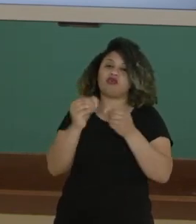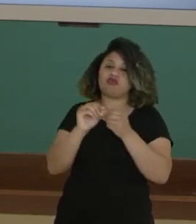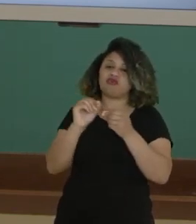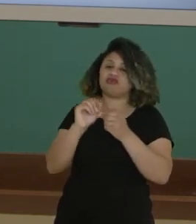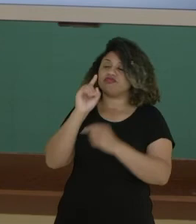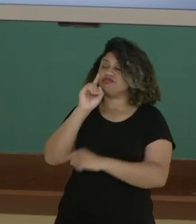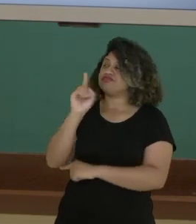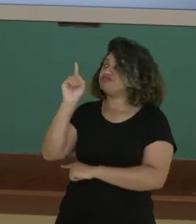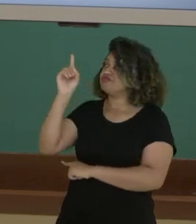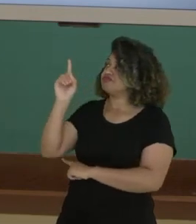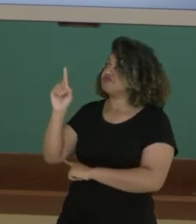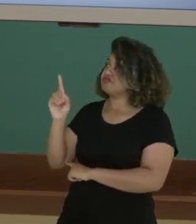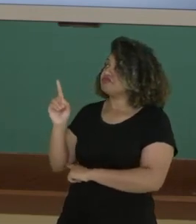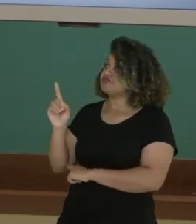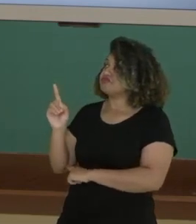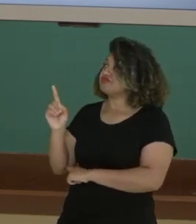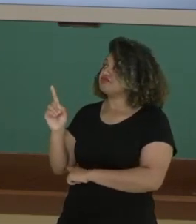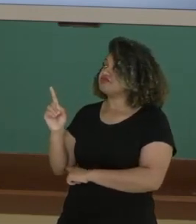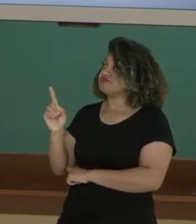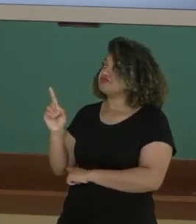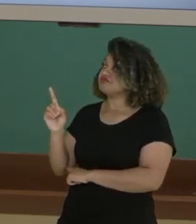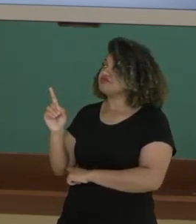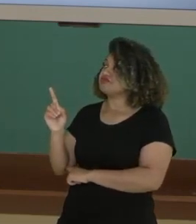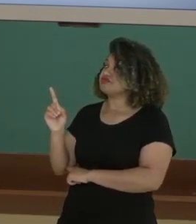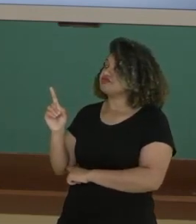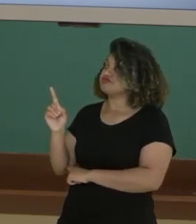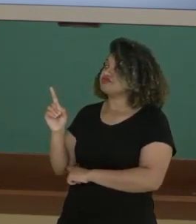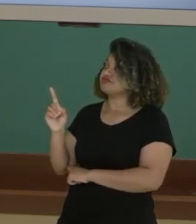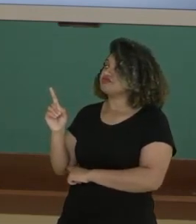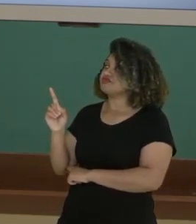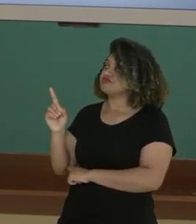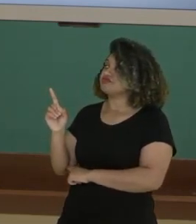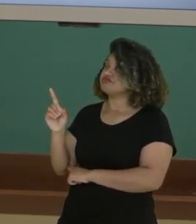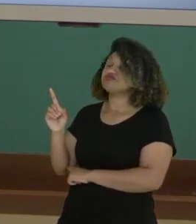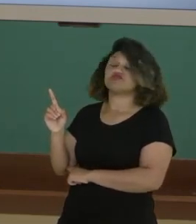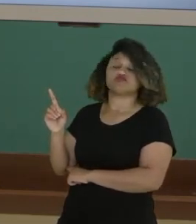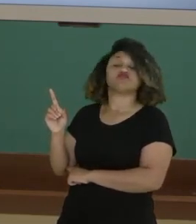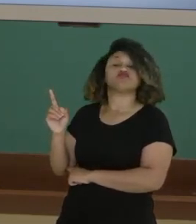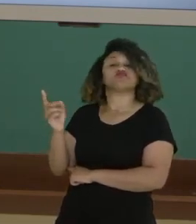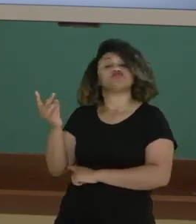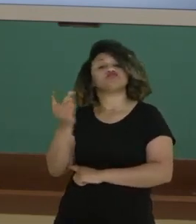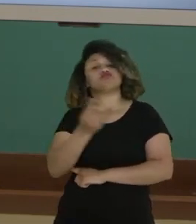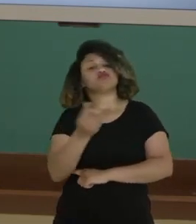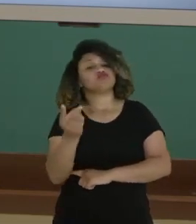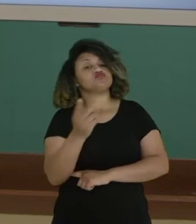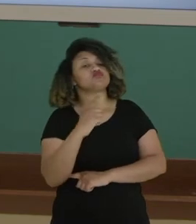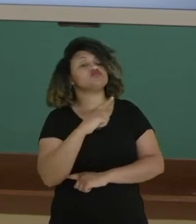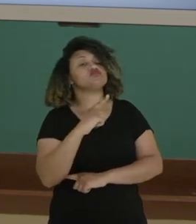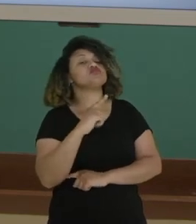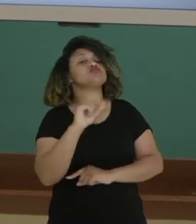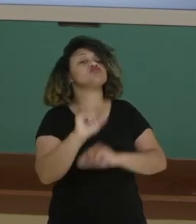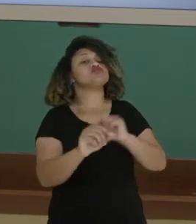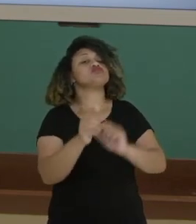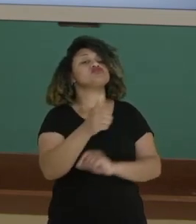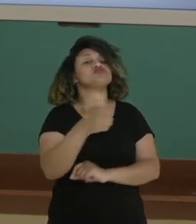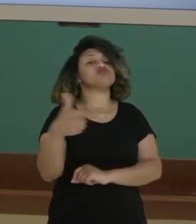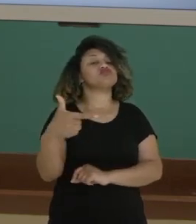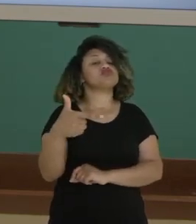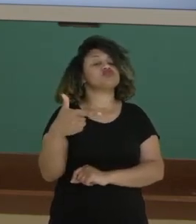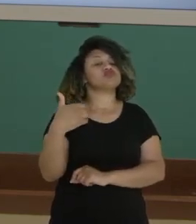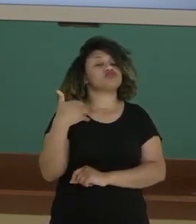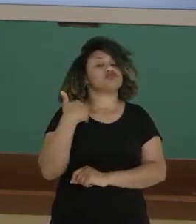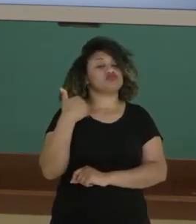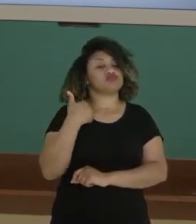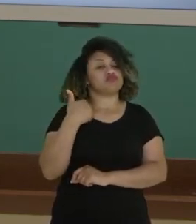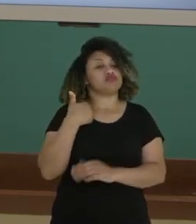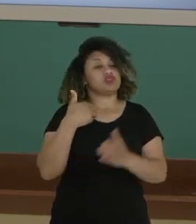5, 12. Então, 12 é a idade do Carlos e da Manuela, certo? Então, independente da letra que você